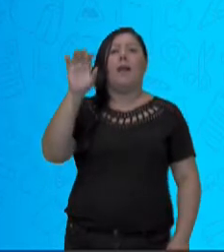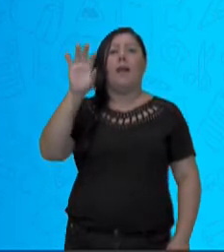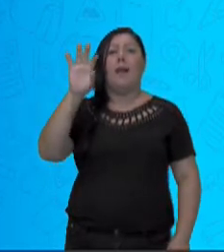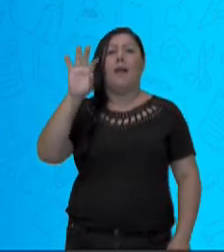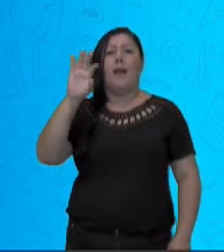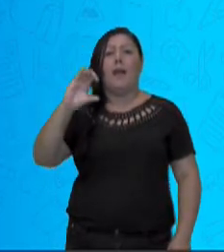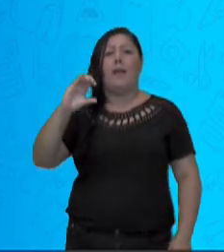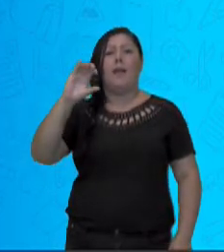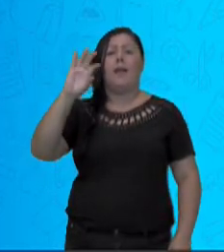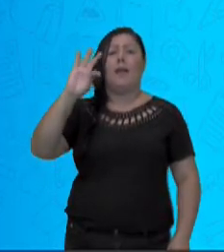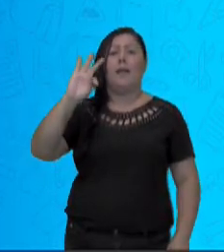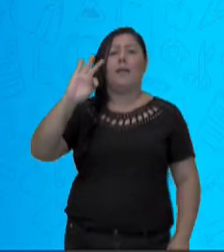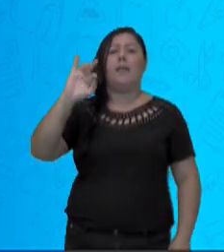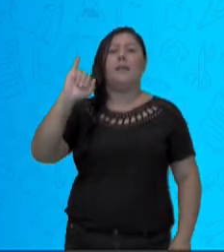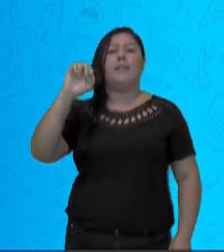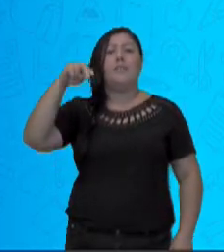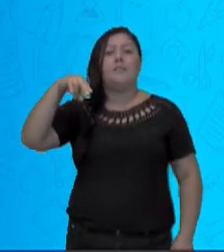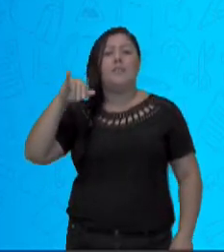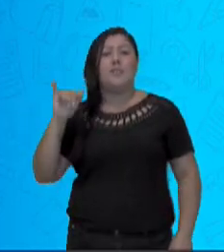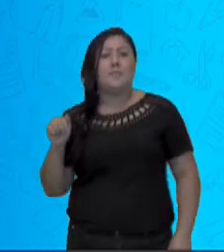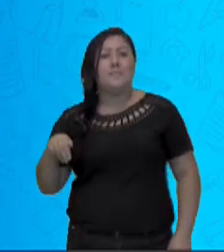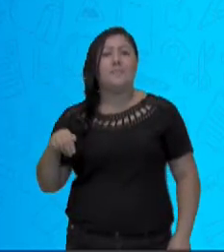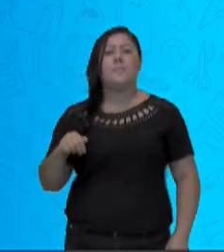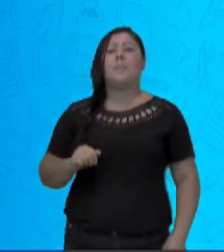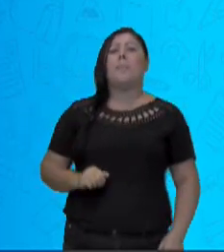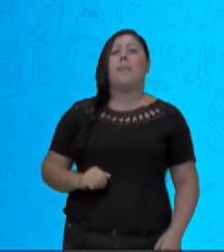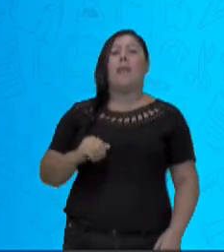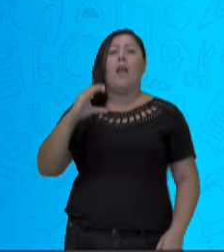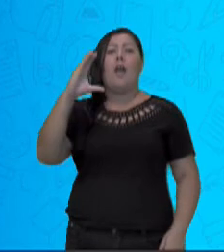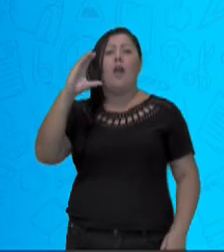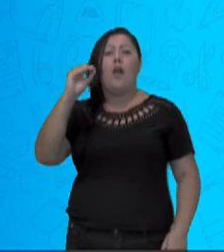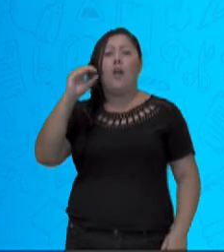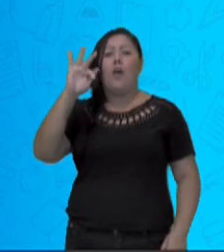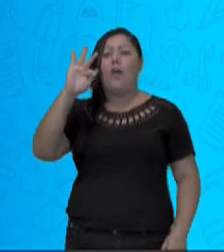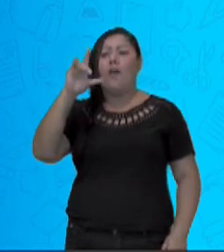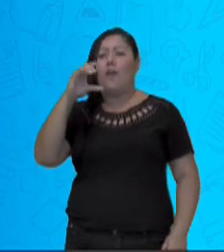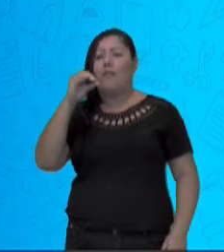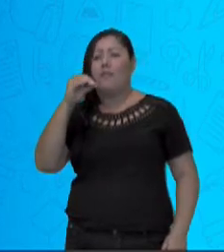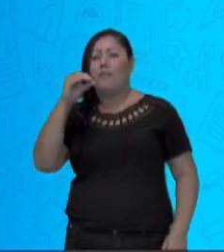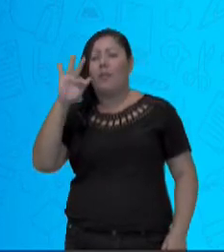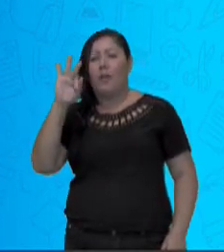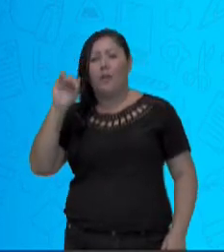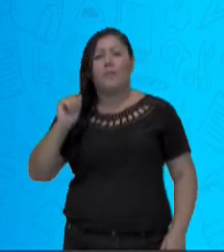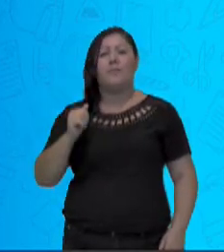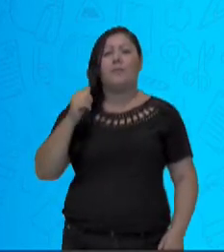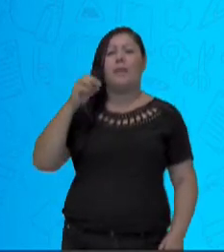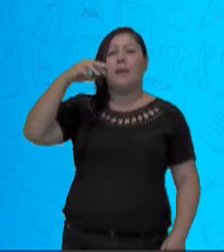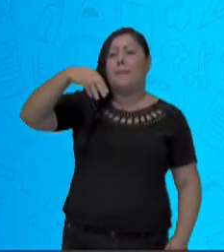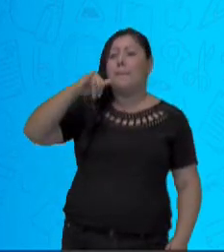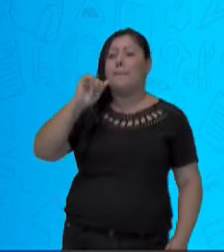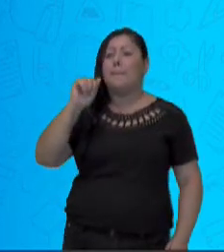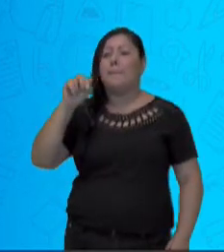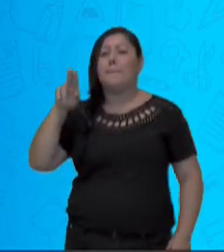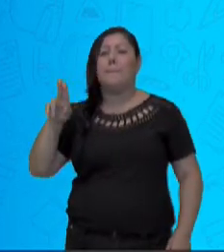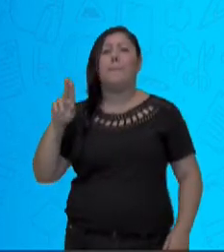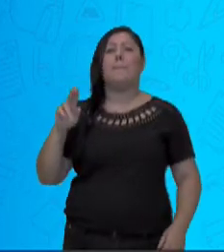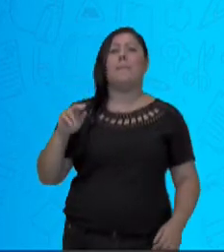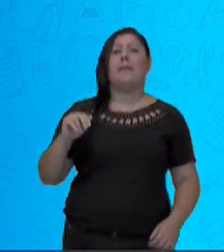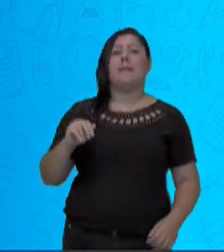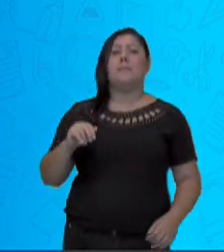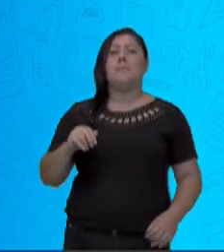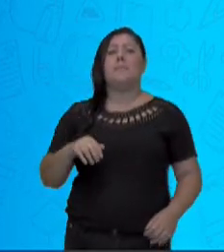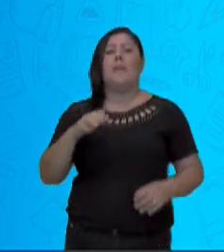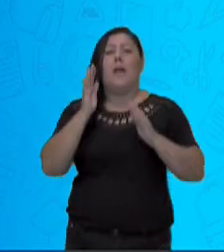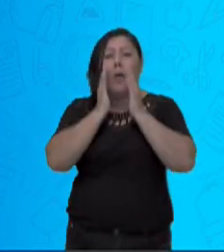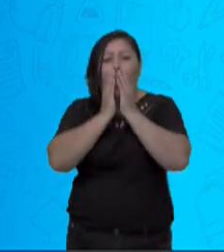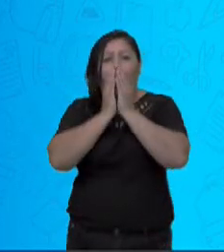da tosse, cofe, cofe. Som do gato, miau. Som do cachorro,